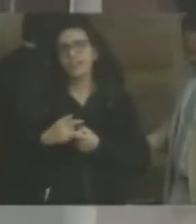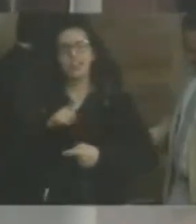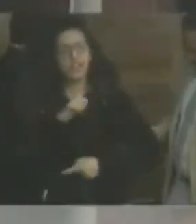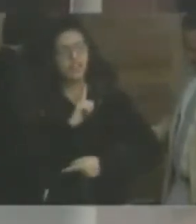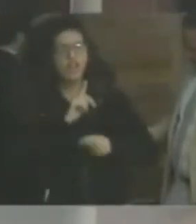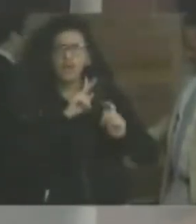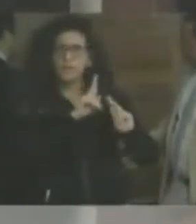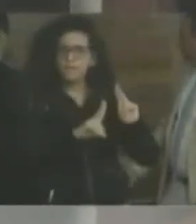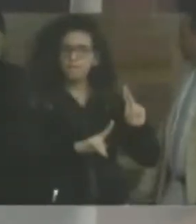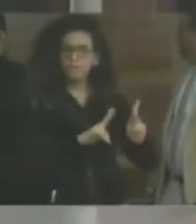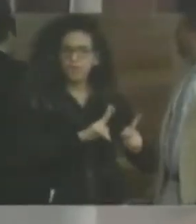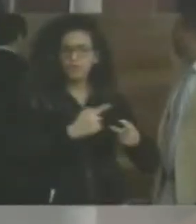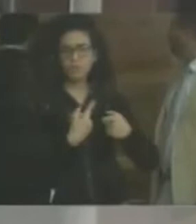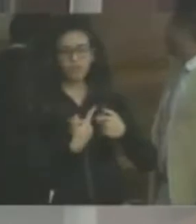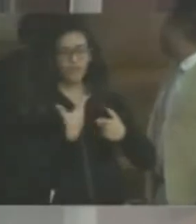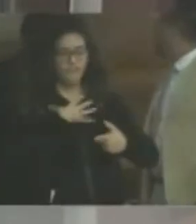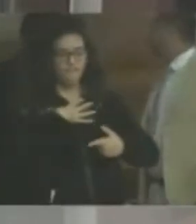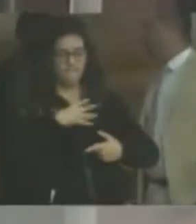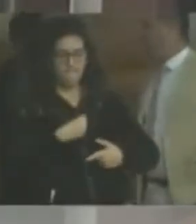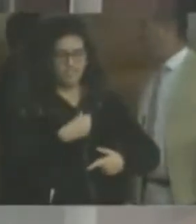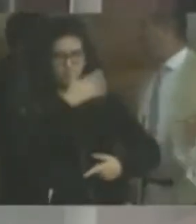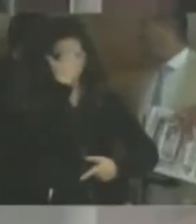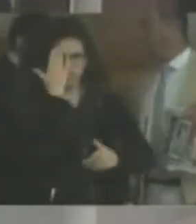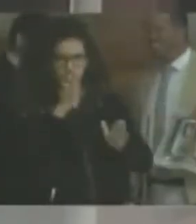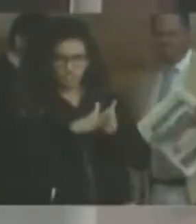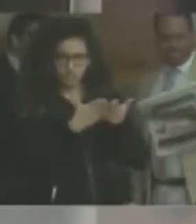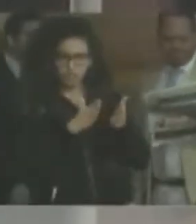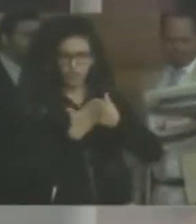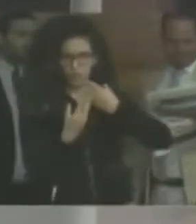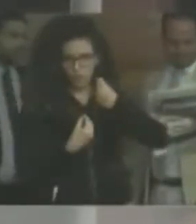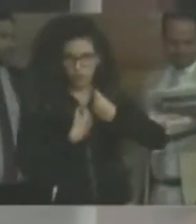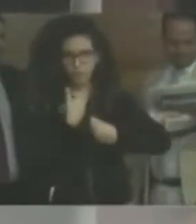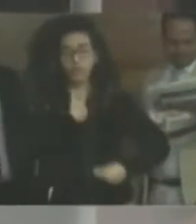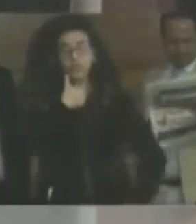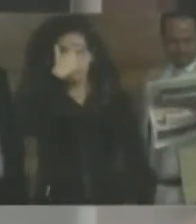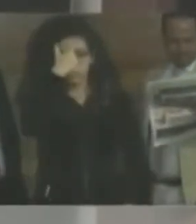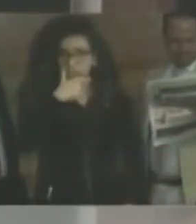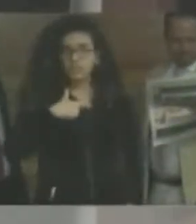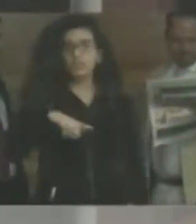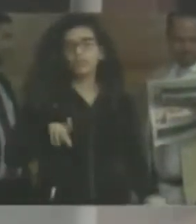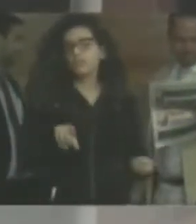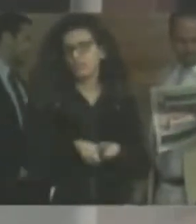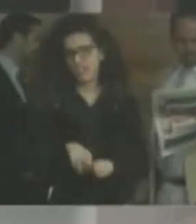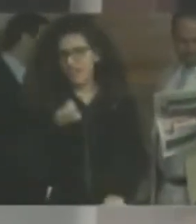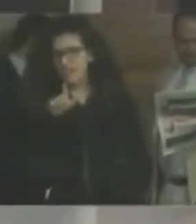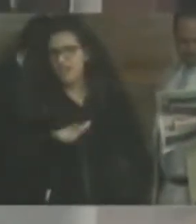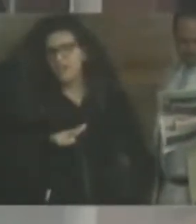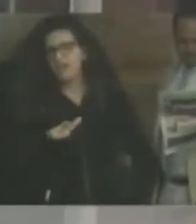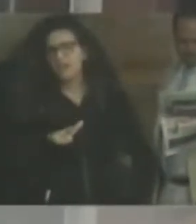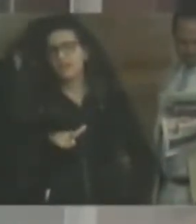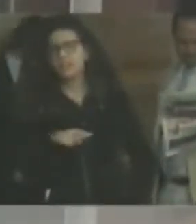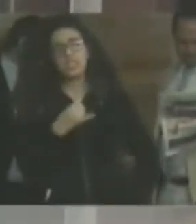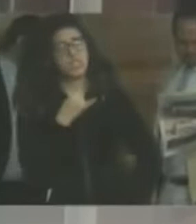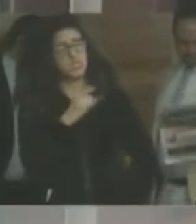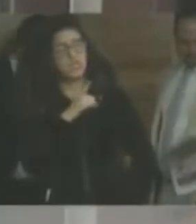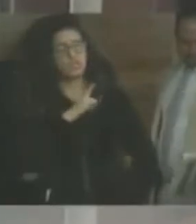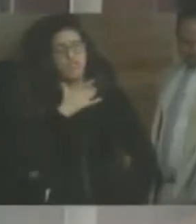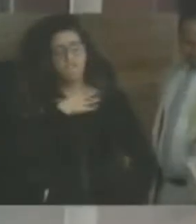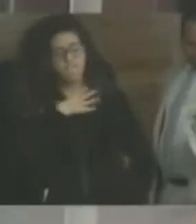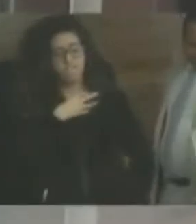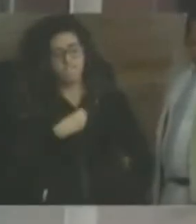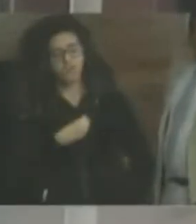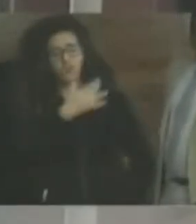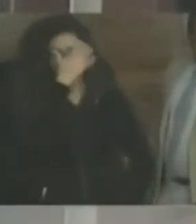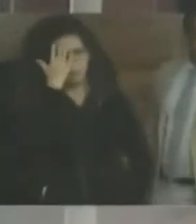povo, lá é filho de gente pobre como eu sou. É isso? Se tivesse filho de doutor lá,